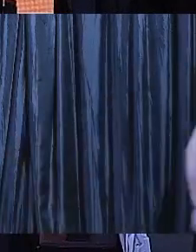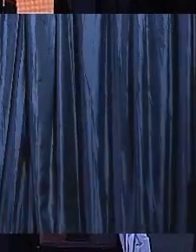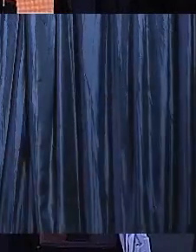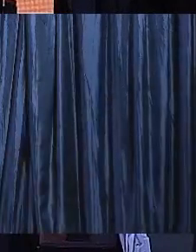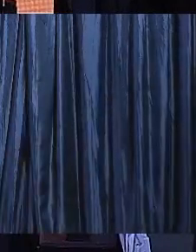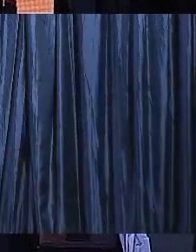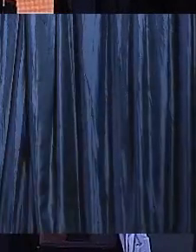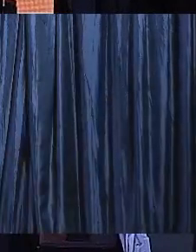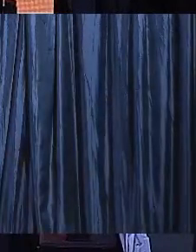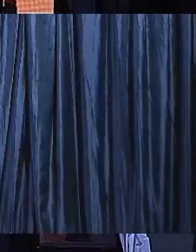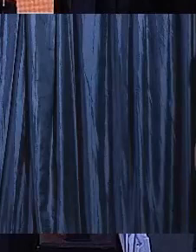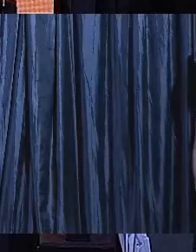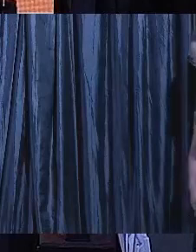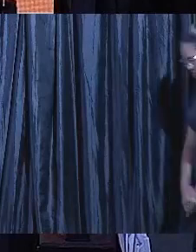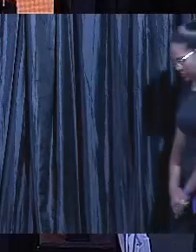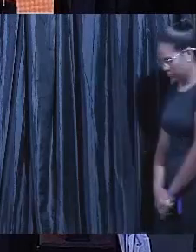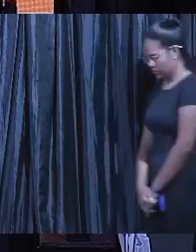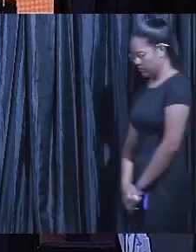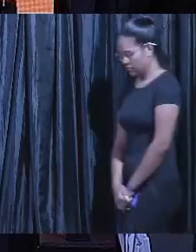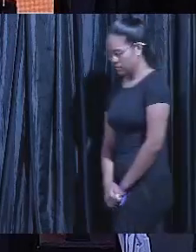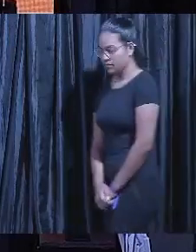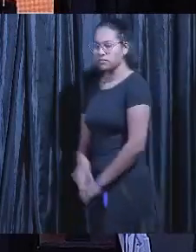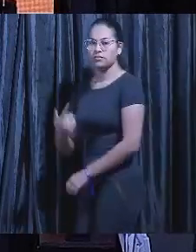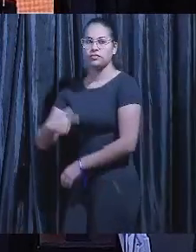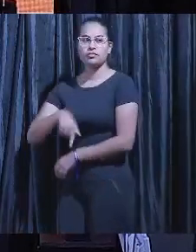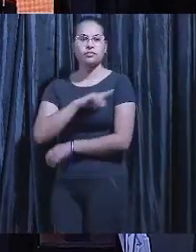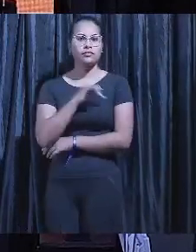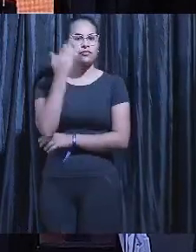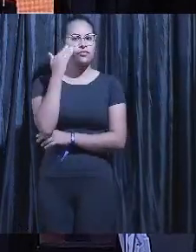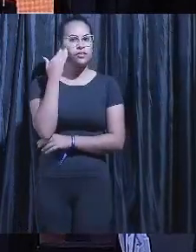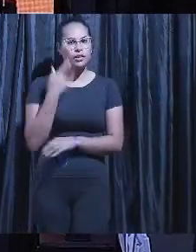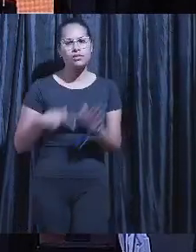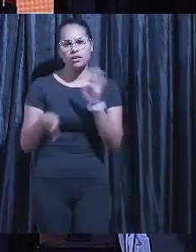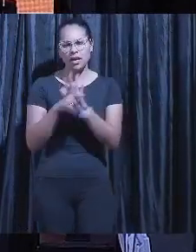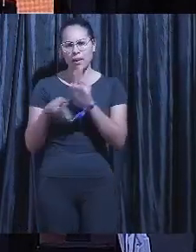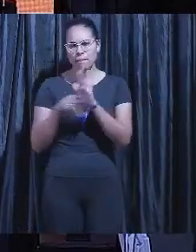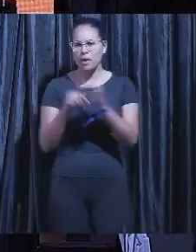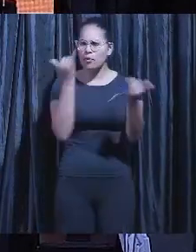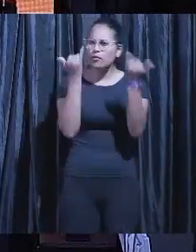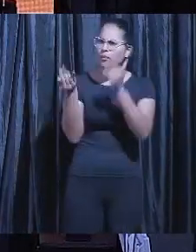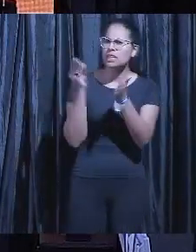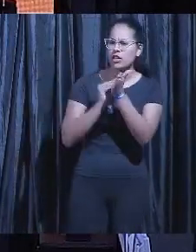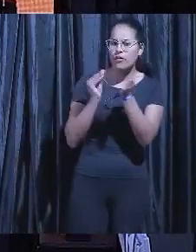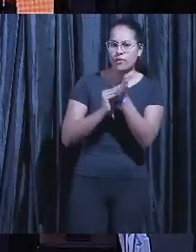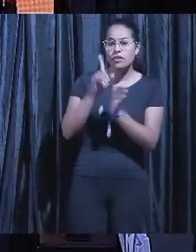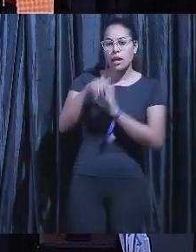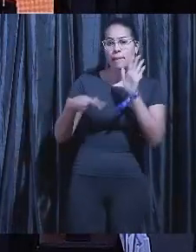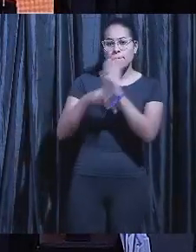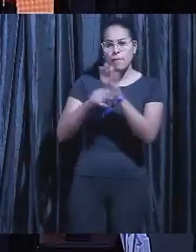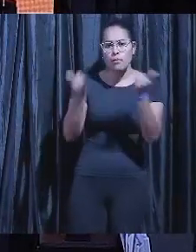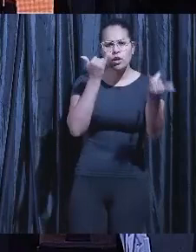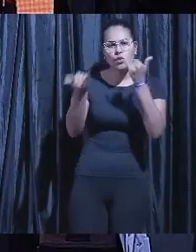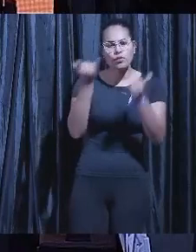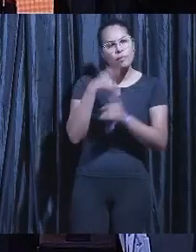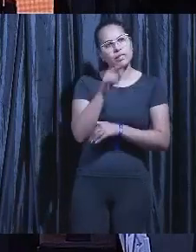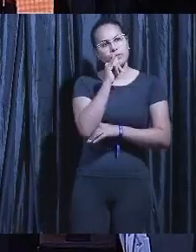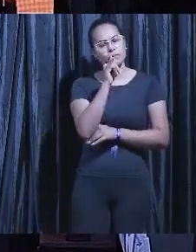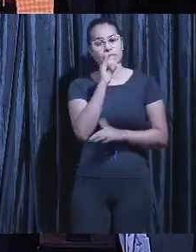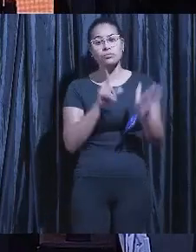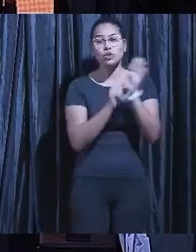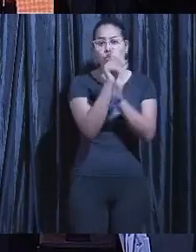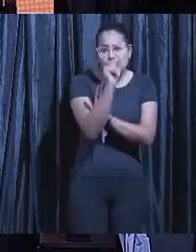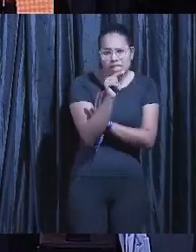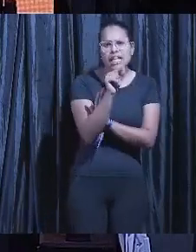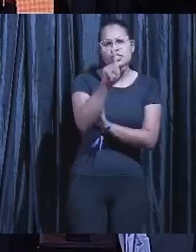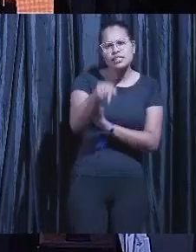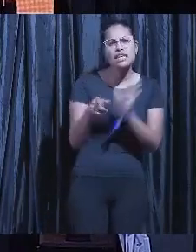no processo de informações universais, né, que são as informações que são os dados, vamos dizer assim,